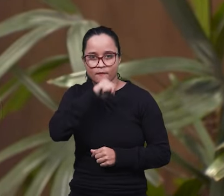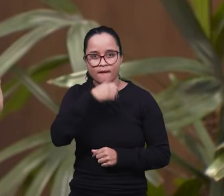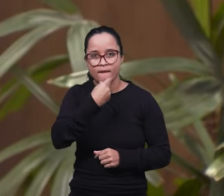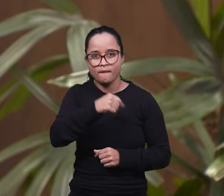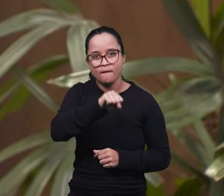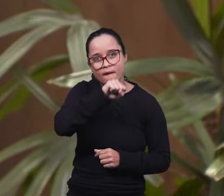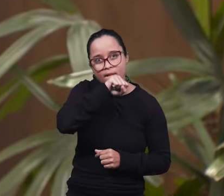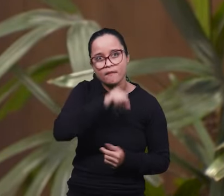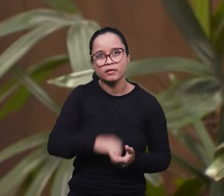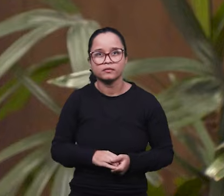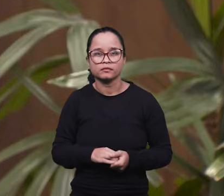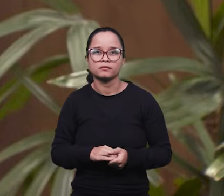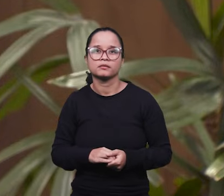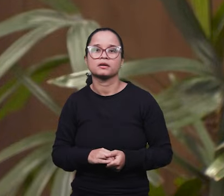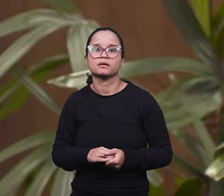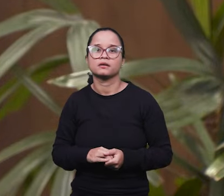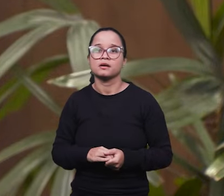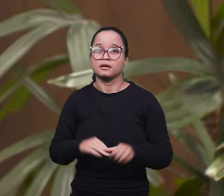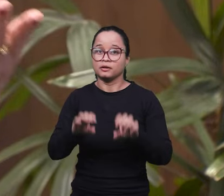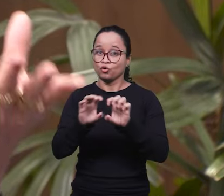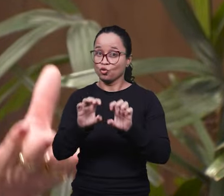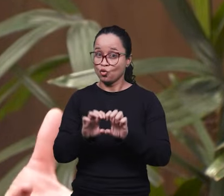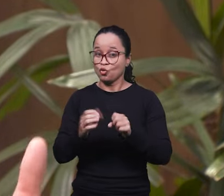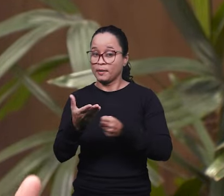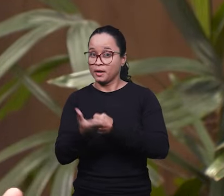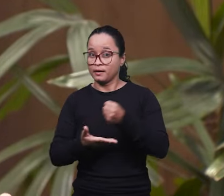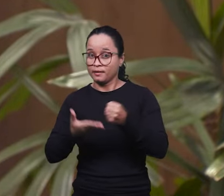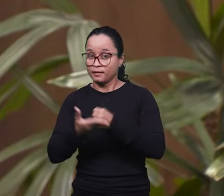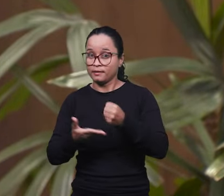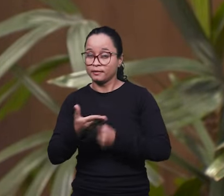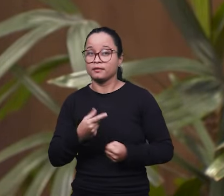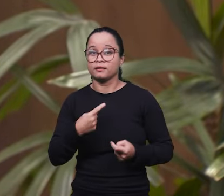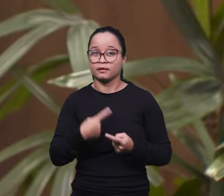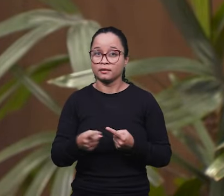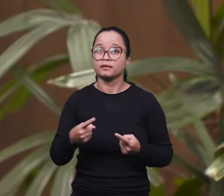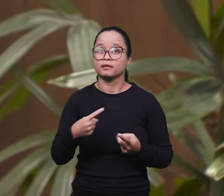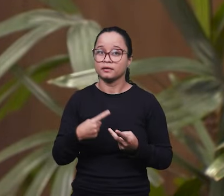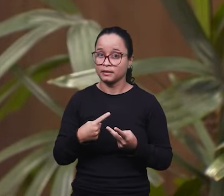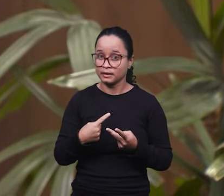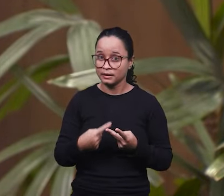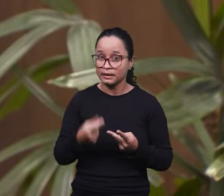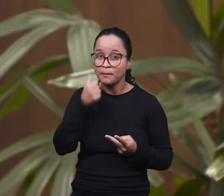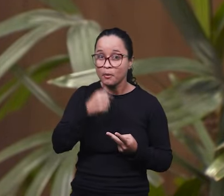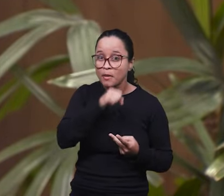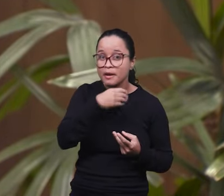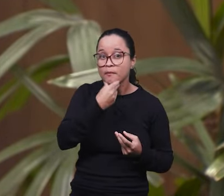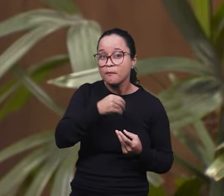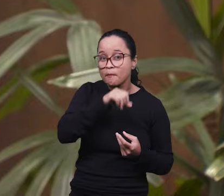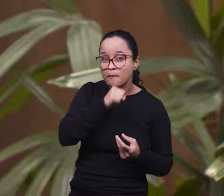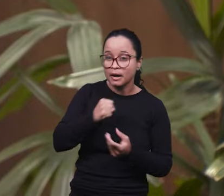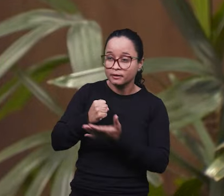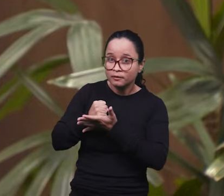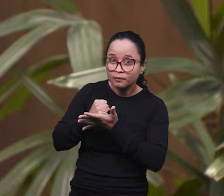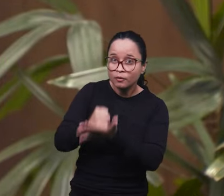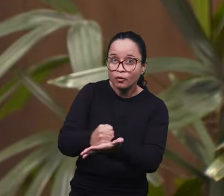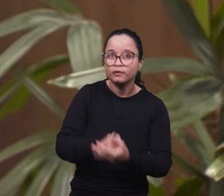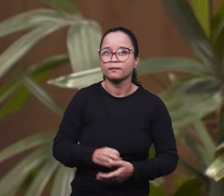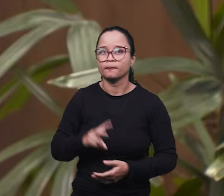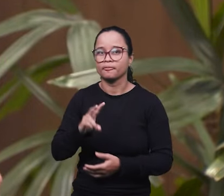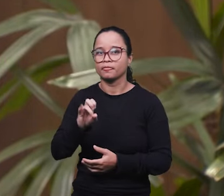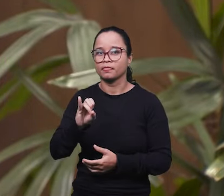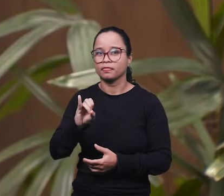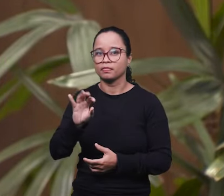da estrutura que Marlene e Bressan dera uma vitória desde pequenina né Vitória não abre